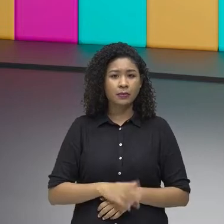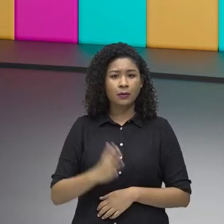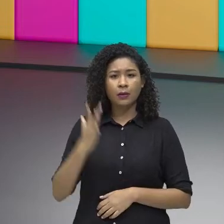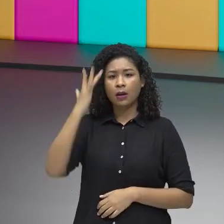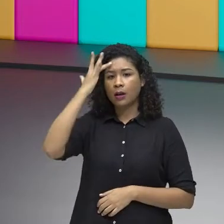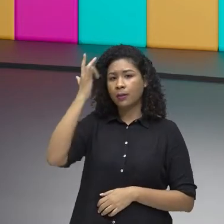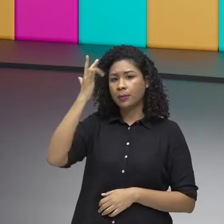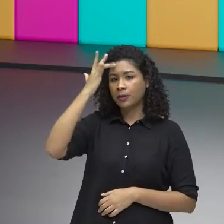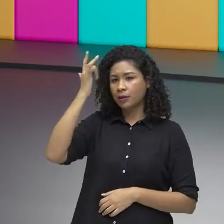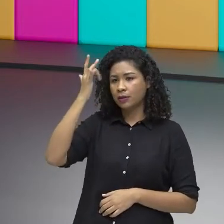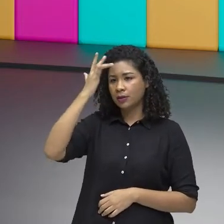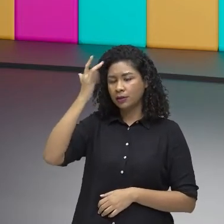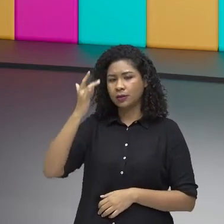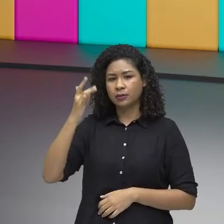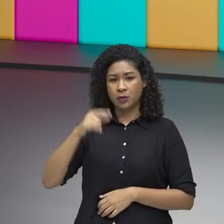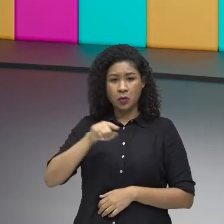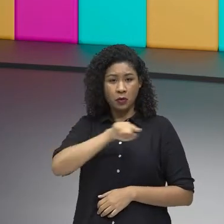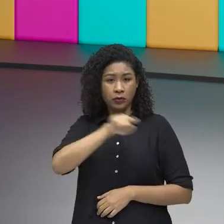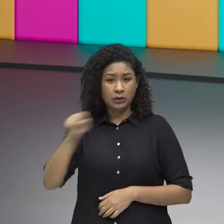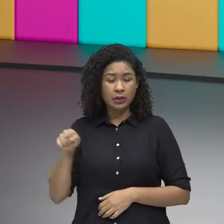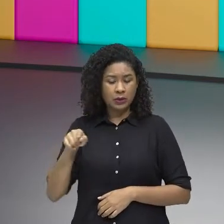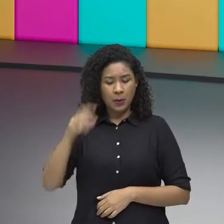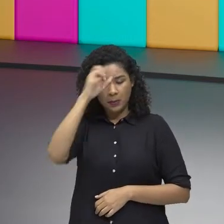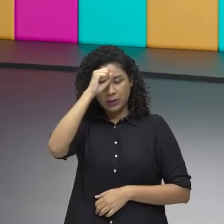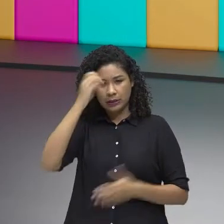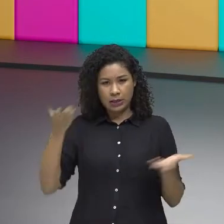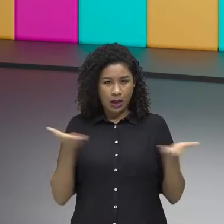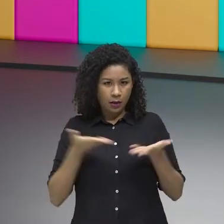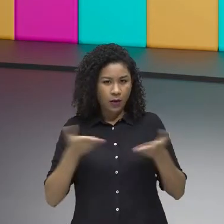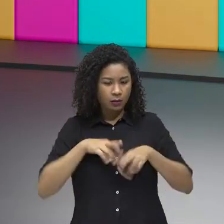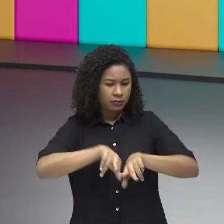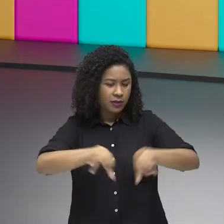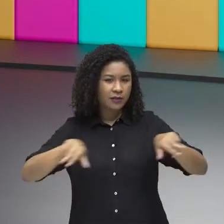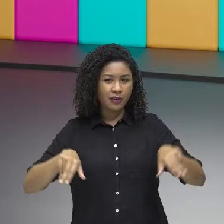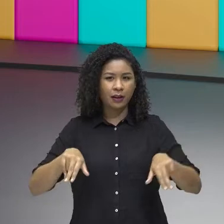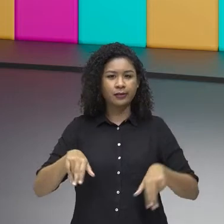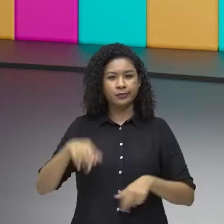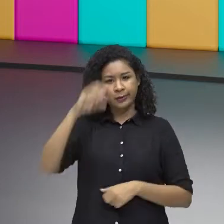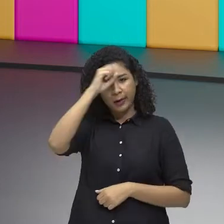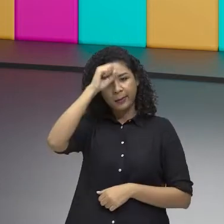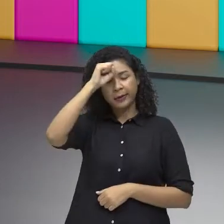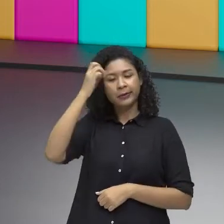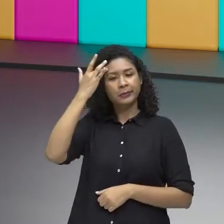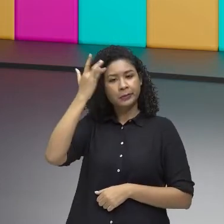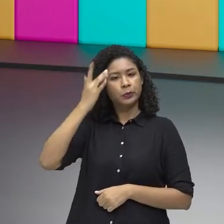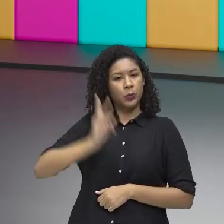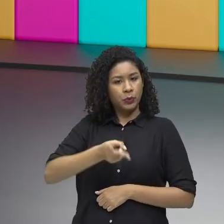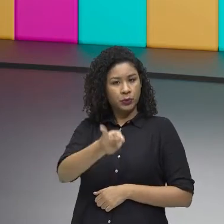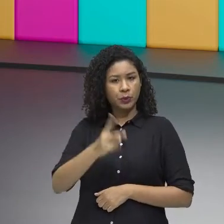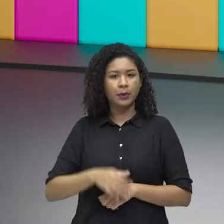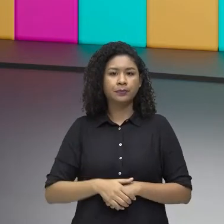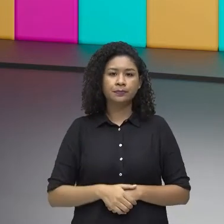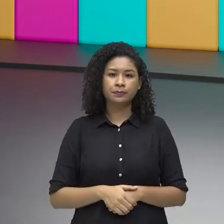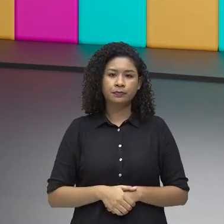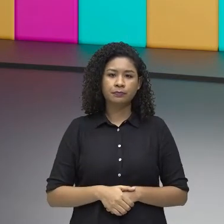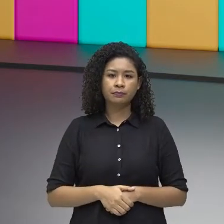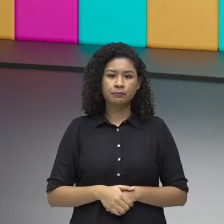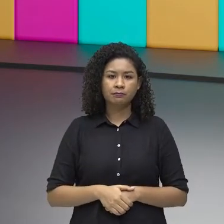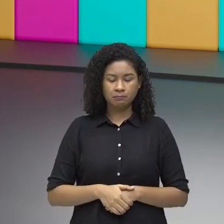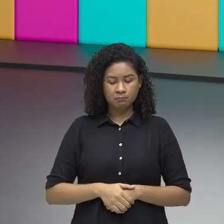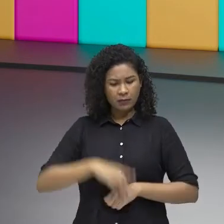estar melhor do que hoje. Sim, sim. Então olha só, vamos aqui ouvir esses versos. Quando me amei de verdade,